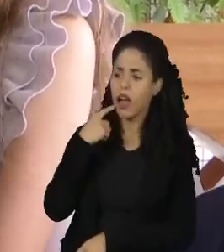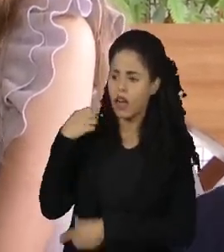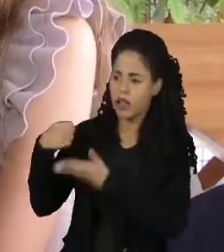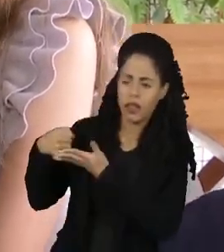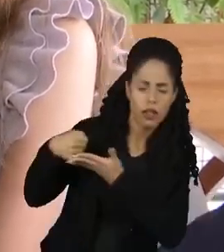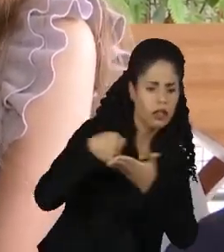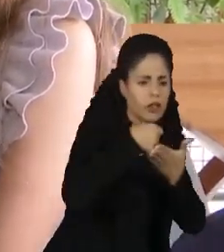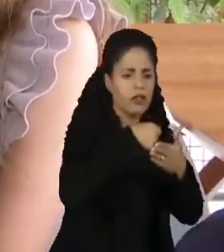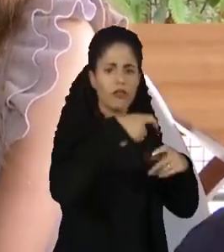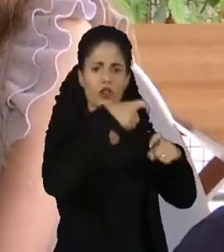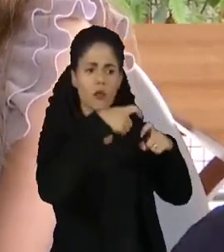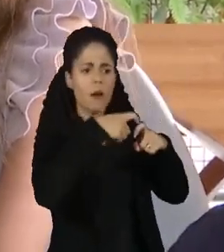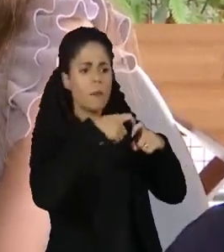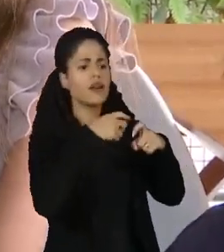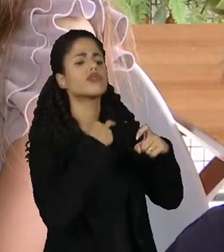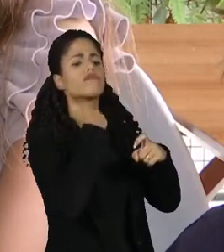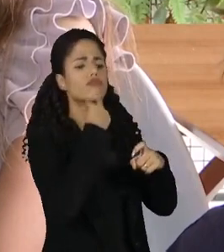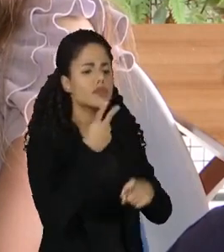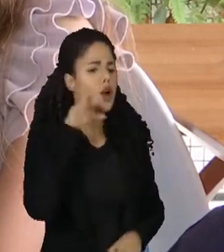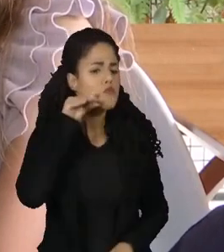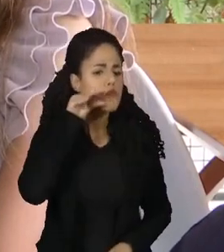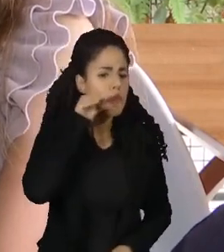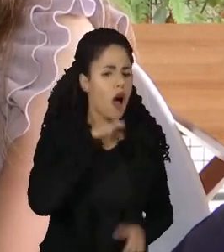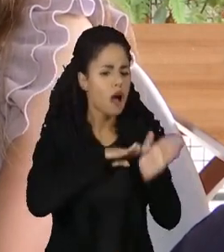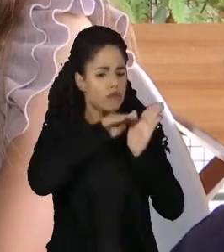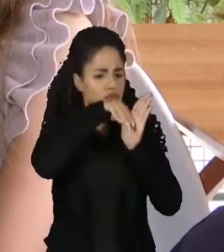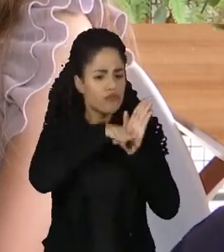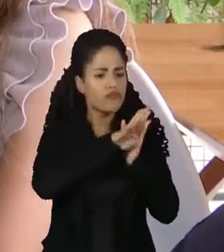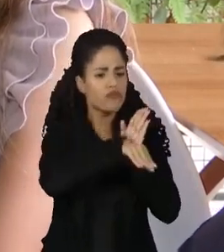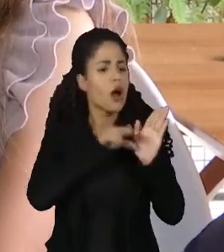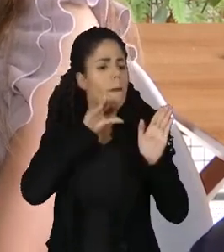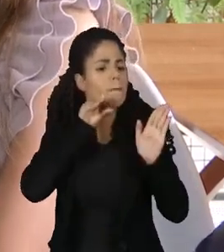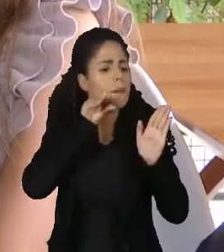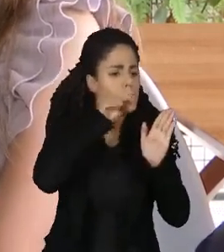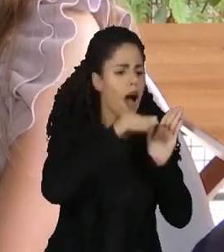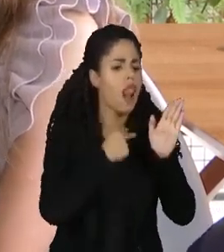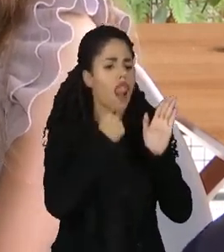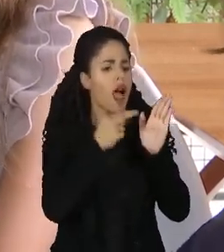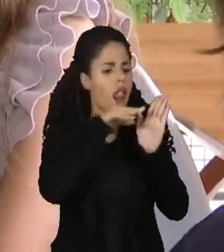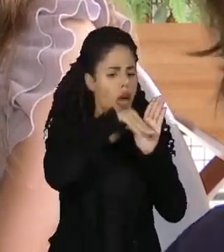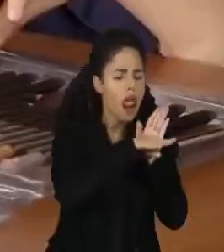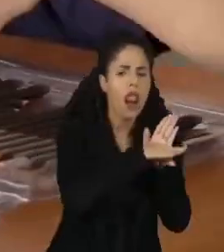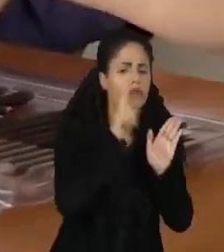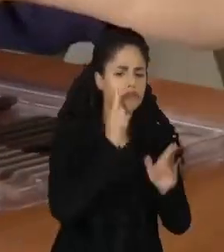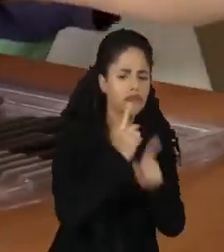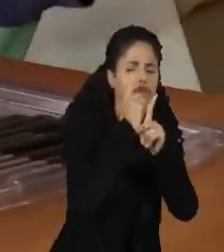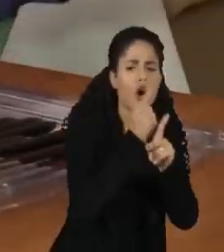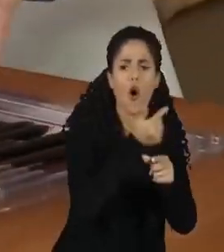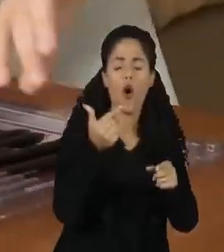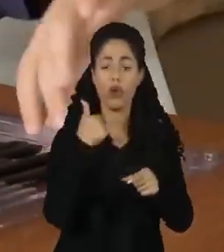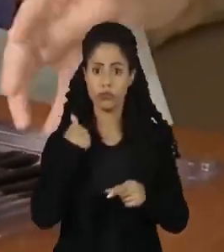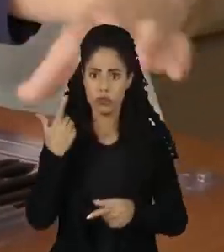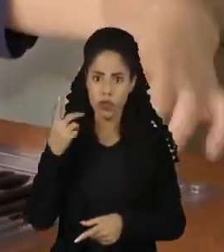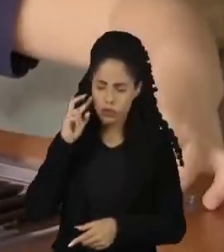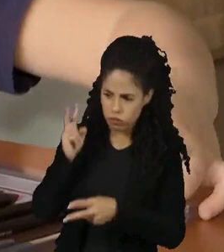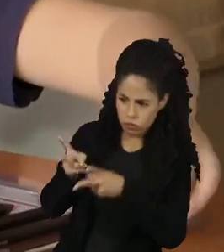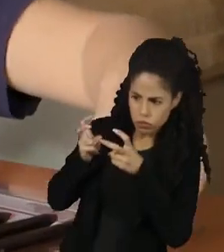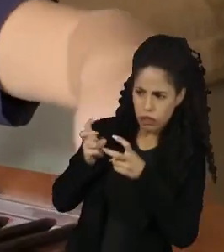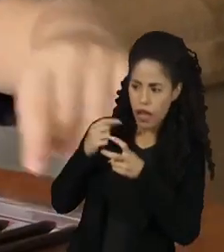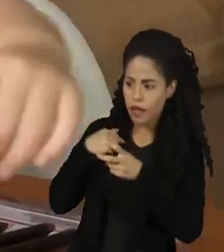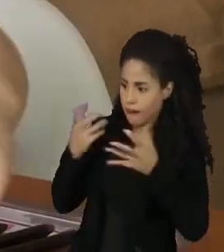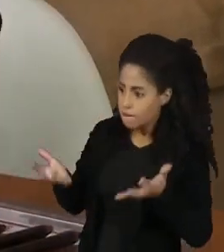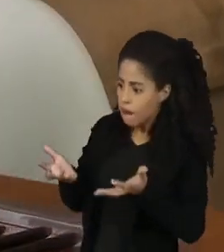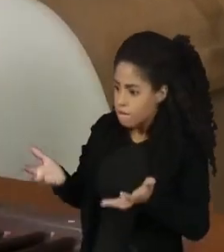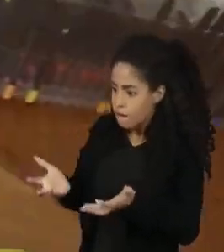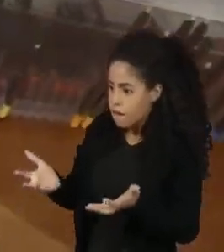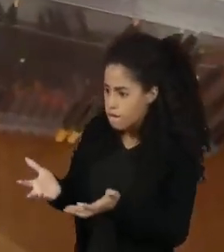médica especialista em fala, numa foniatra, para descartar qualquer outro tipo de diagnóstico, porque a gente, querendo ou não, dava os estímulos